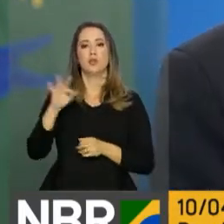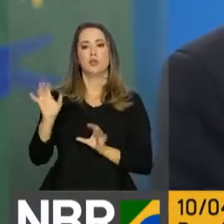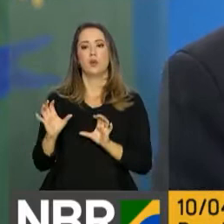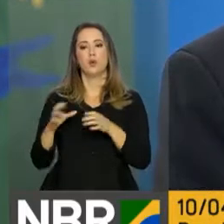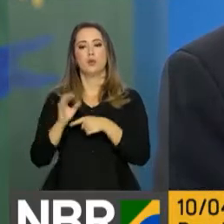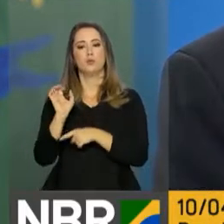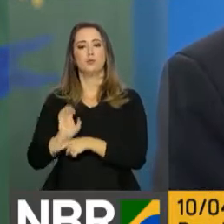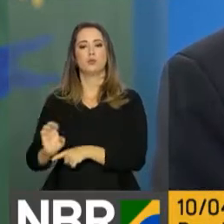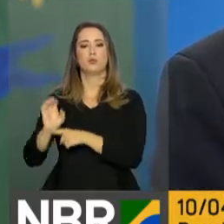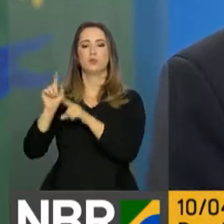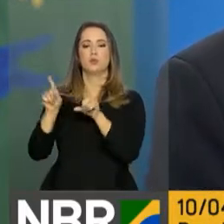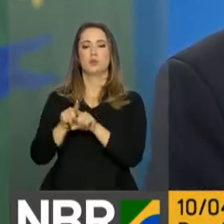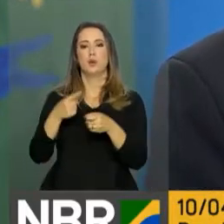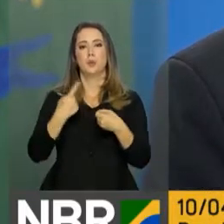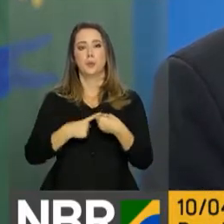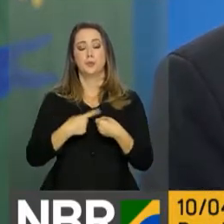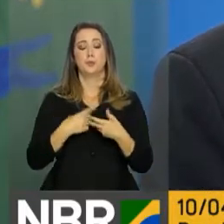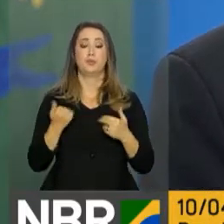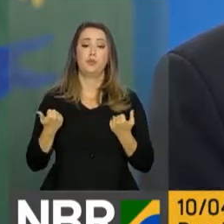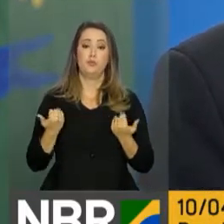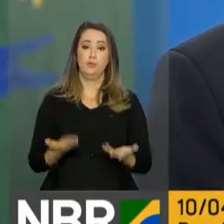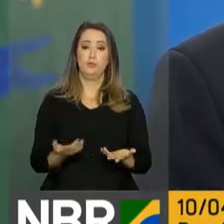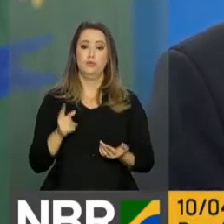e o governo municipal.